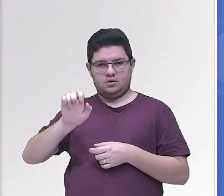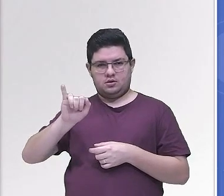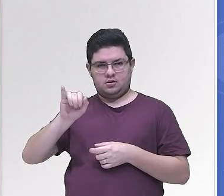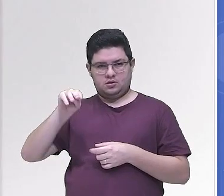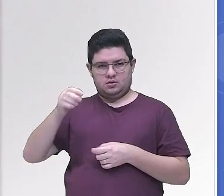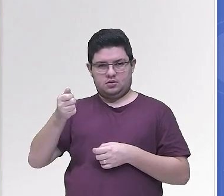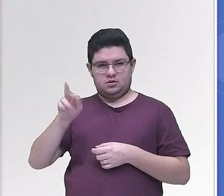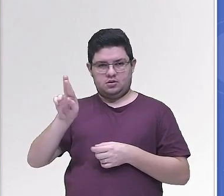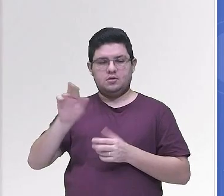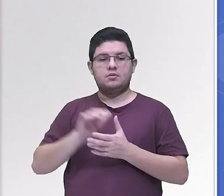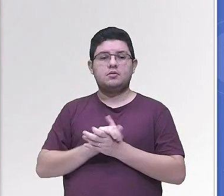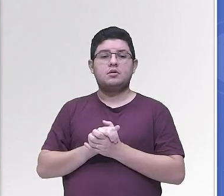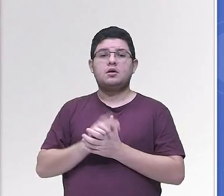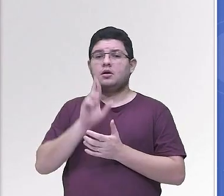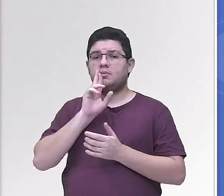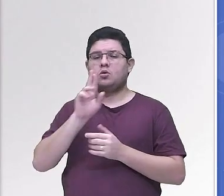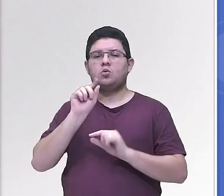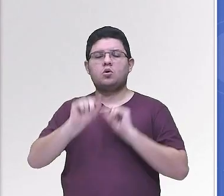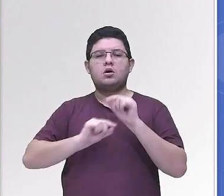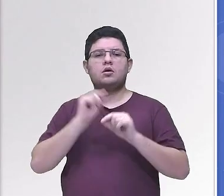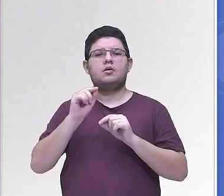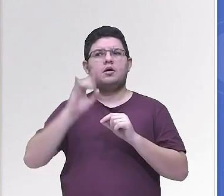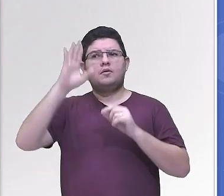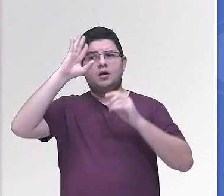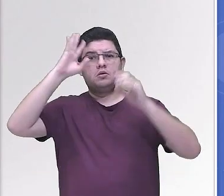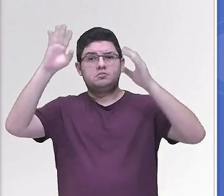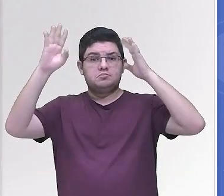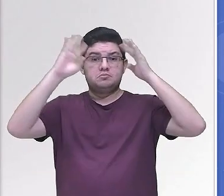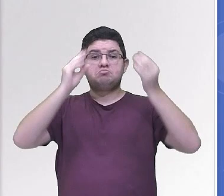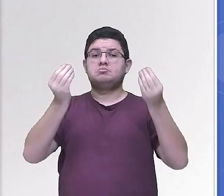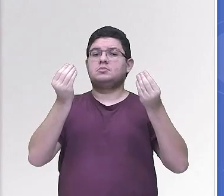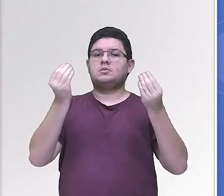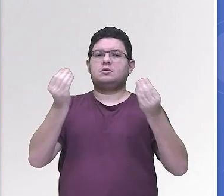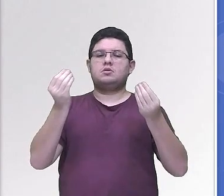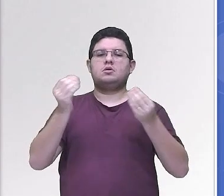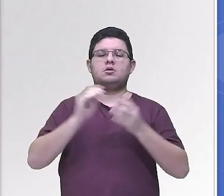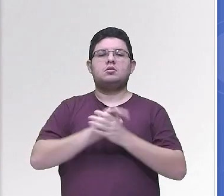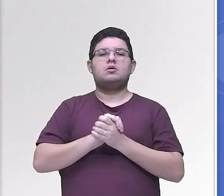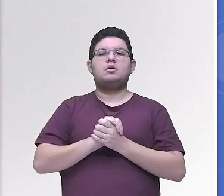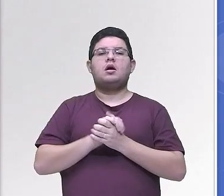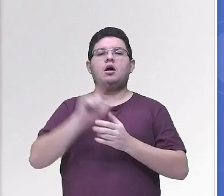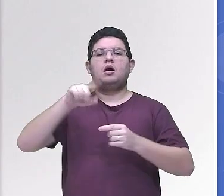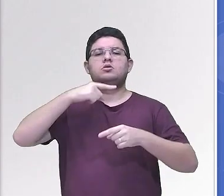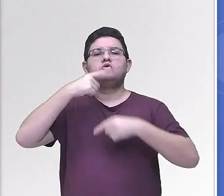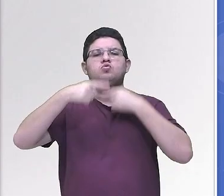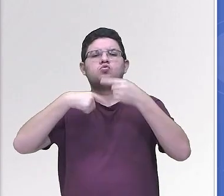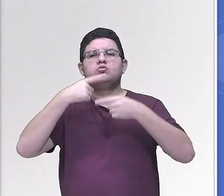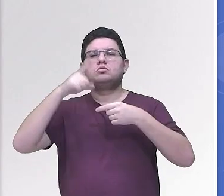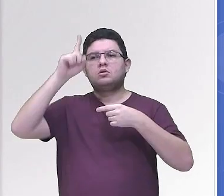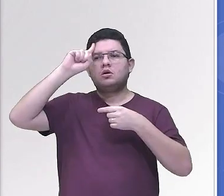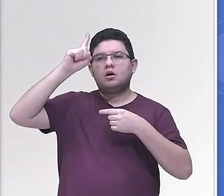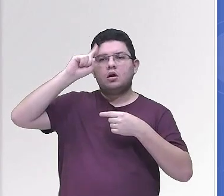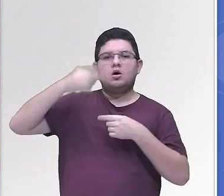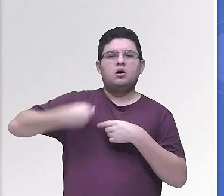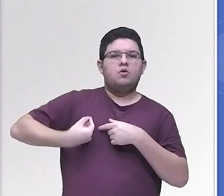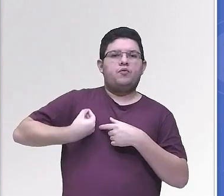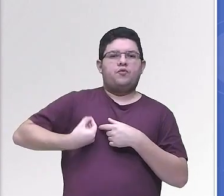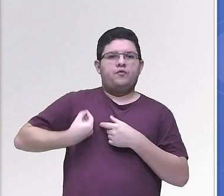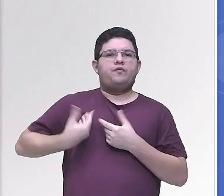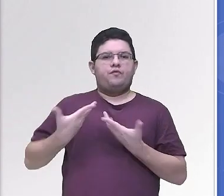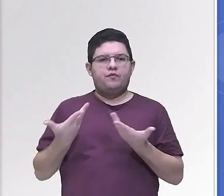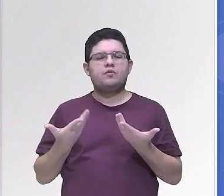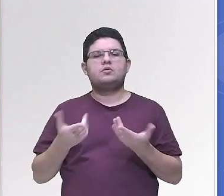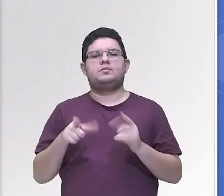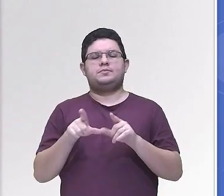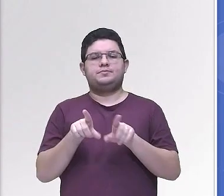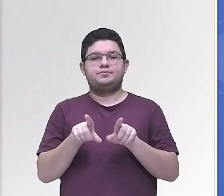para responder questionamentos que vivemos ou presenciamos no dia a dia. Olha só que legal, Kailemar. Perfeito,